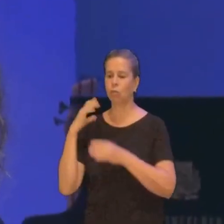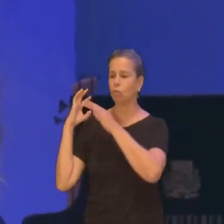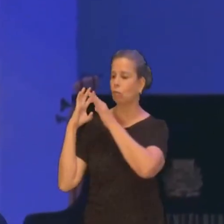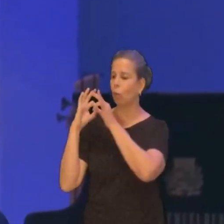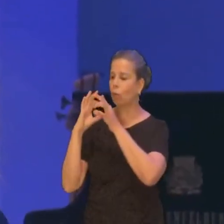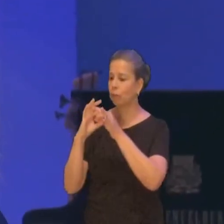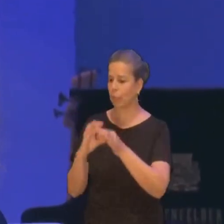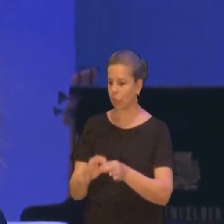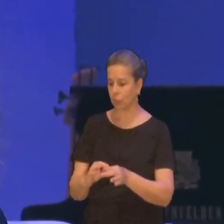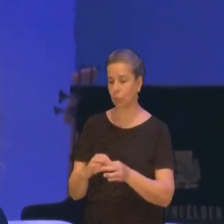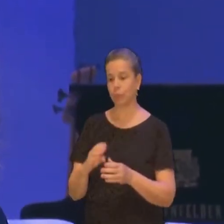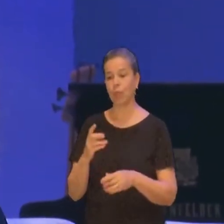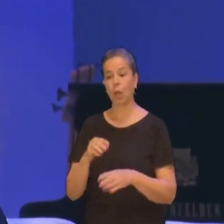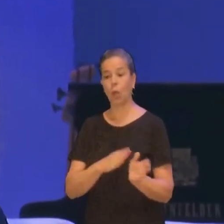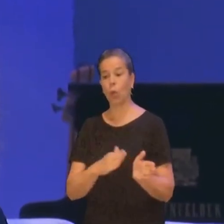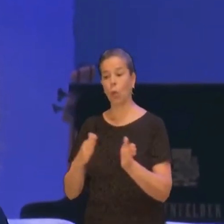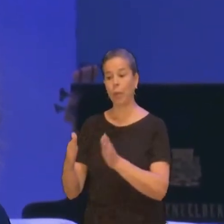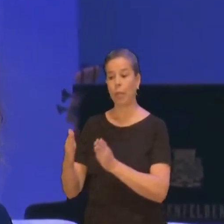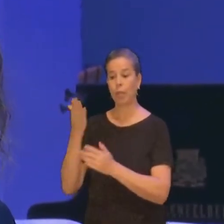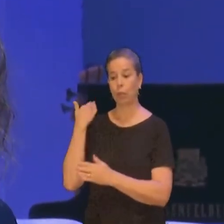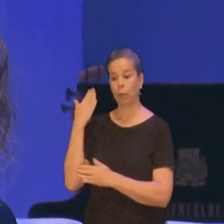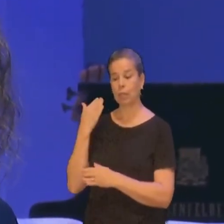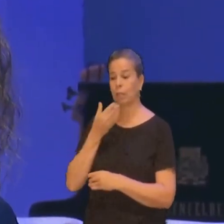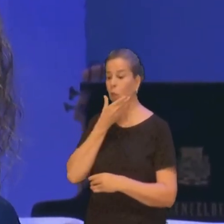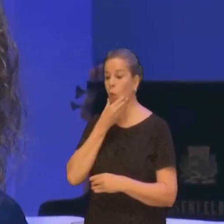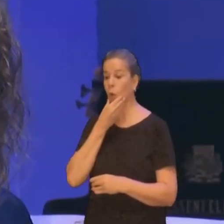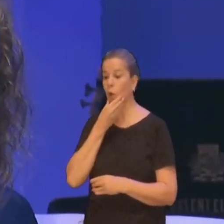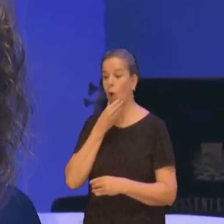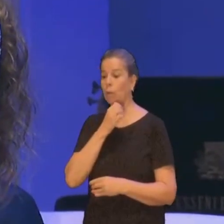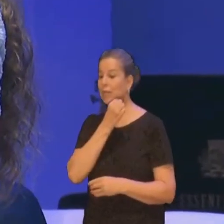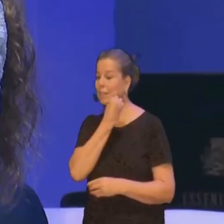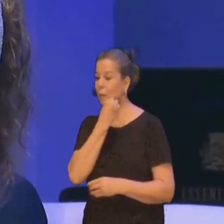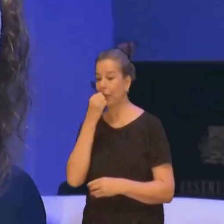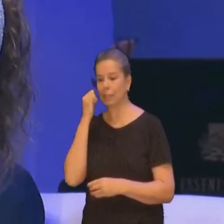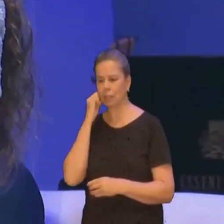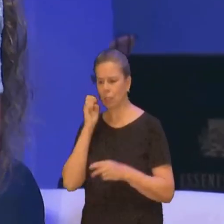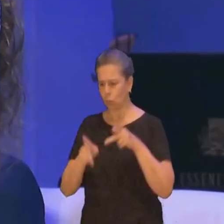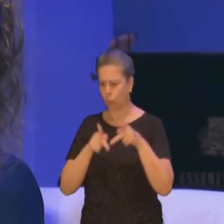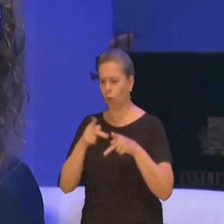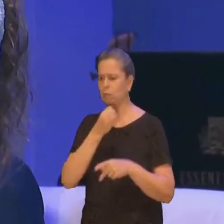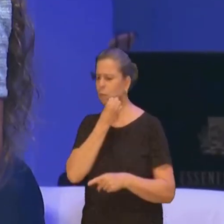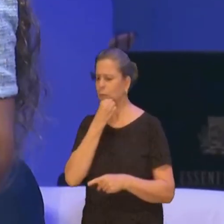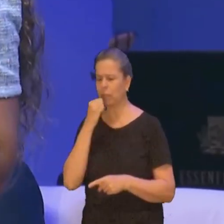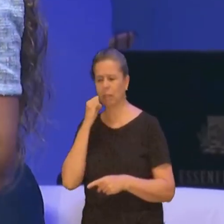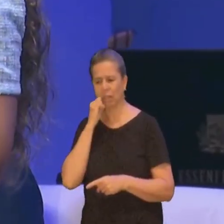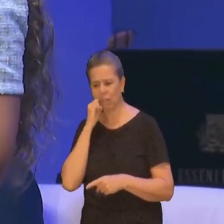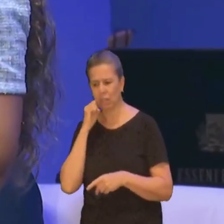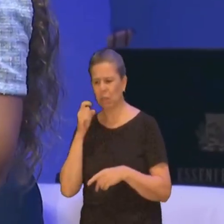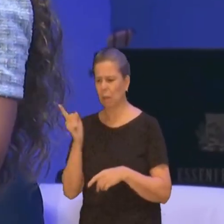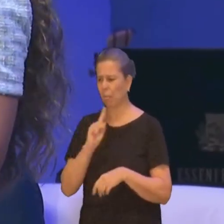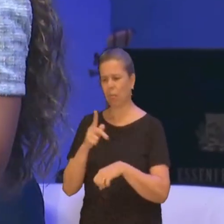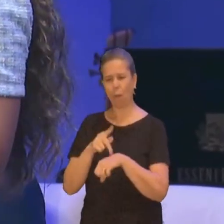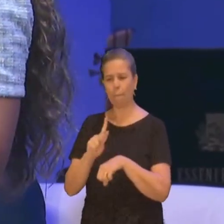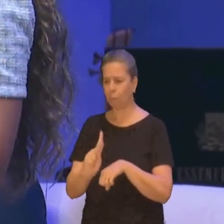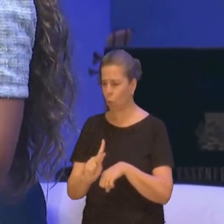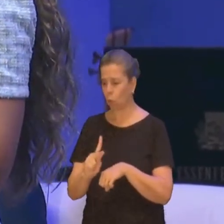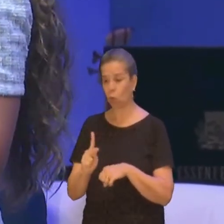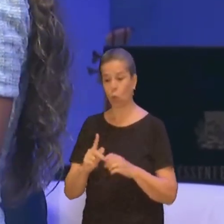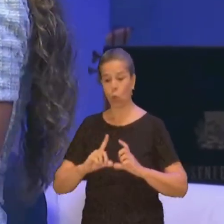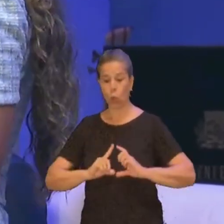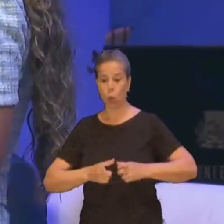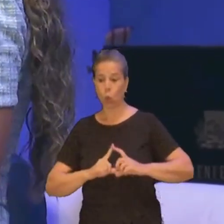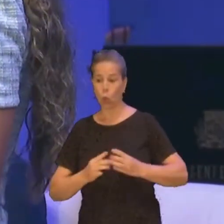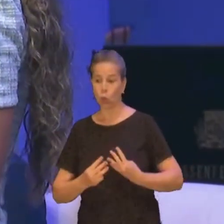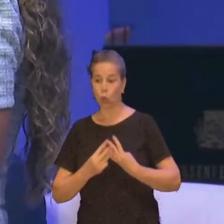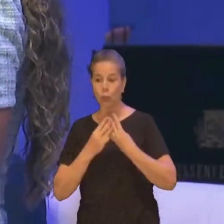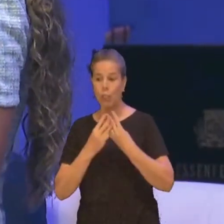que naquela época os samaritanos eram considerados impuros, hereges pelos judeus. E